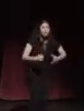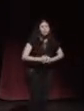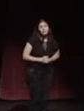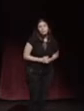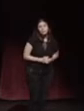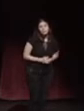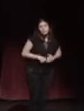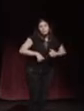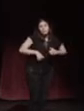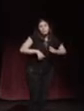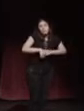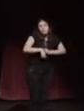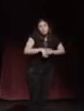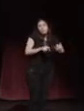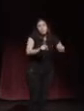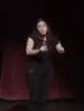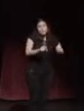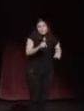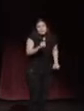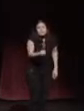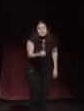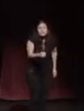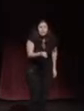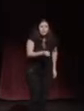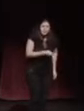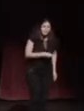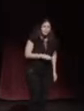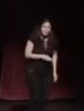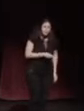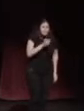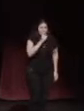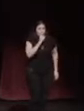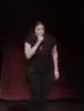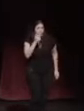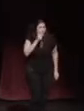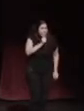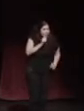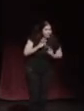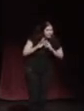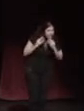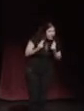quando esses pais estão tão